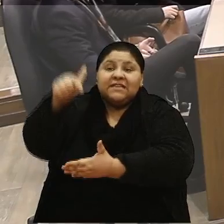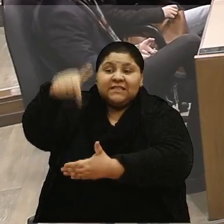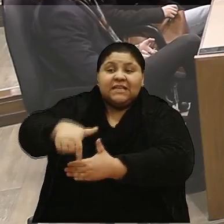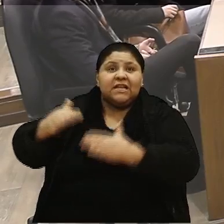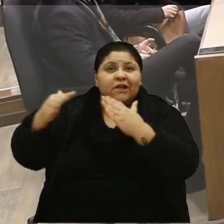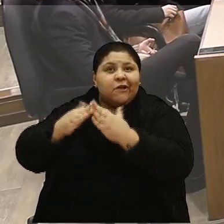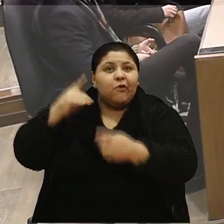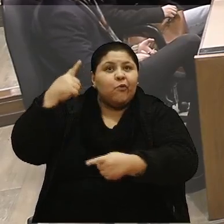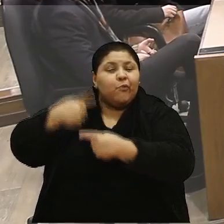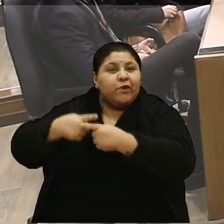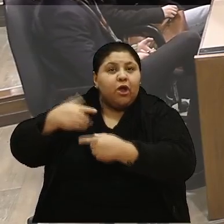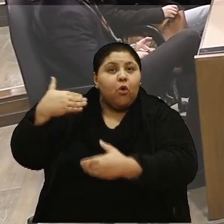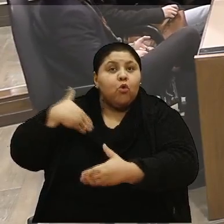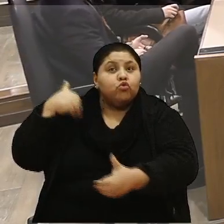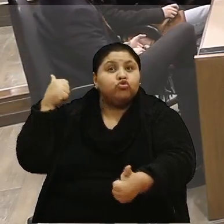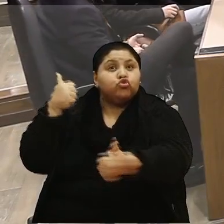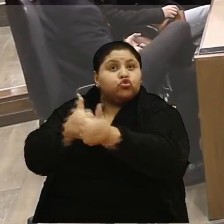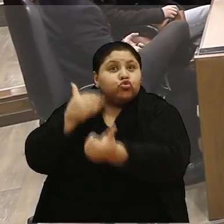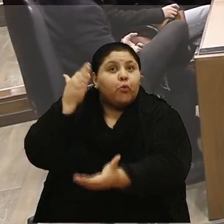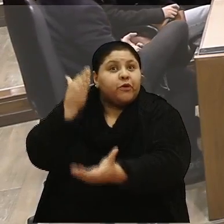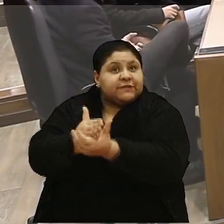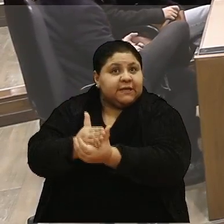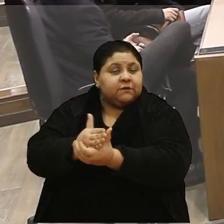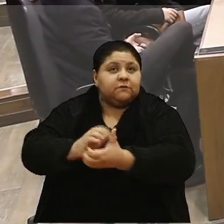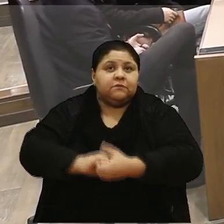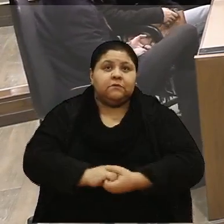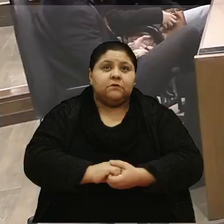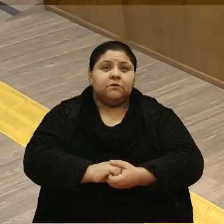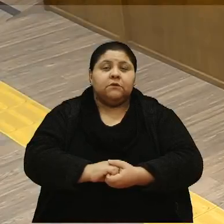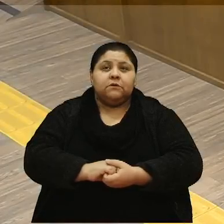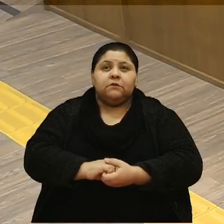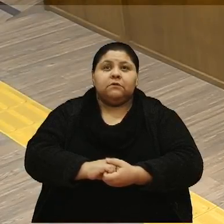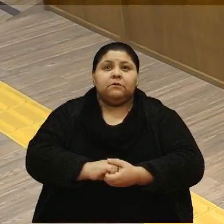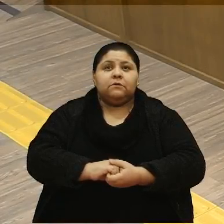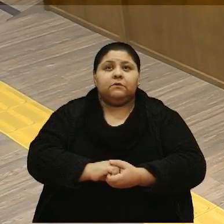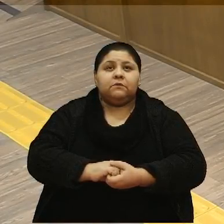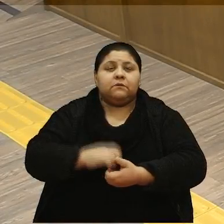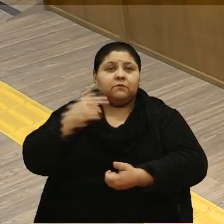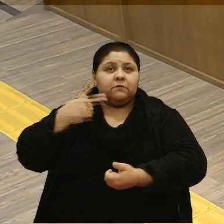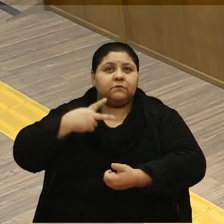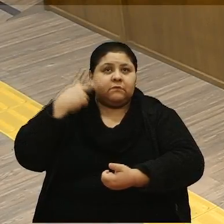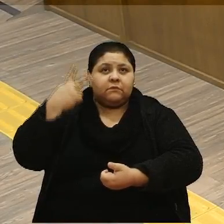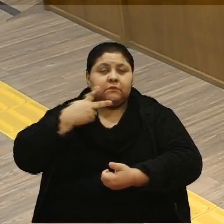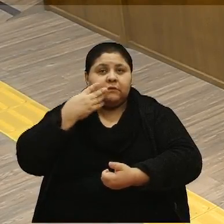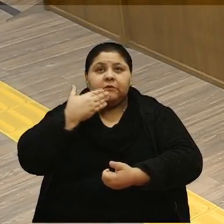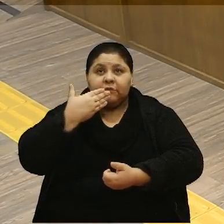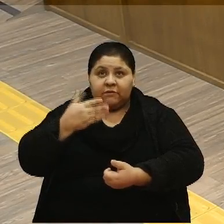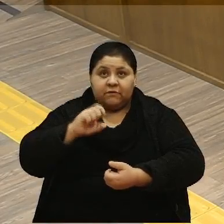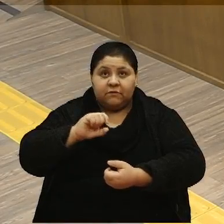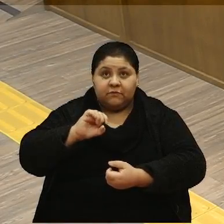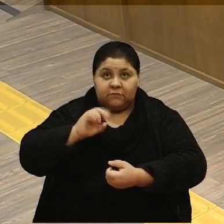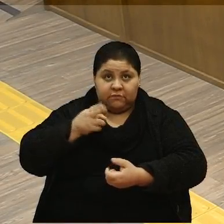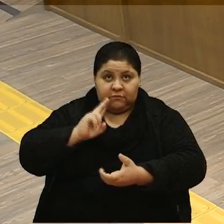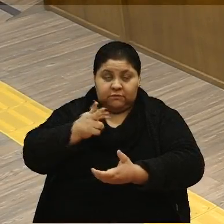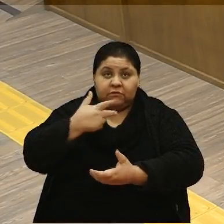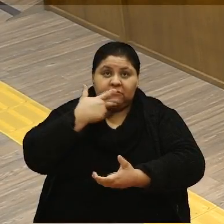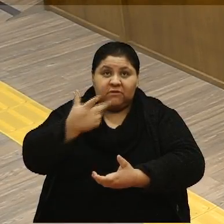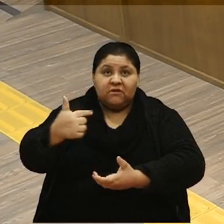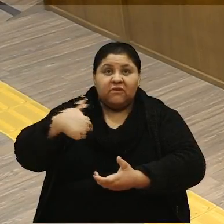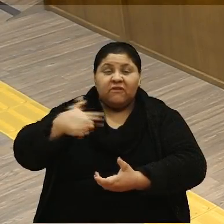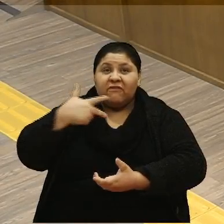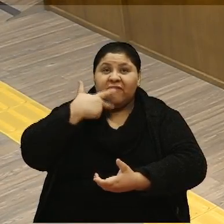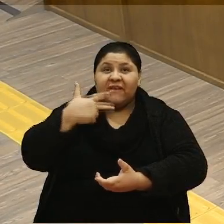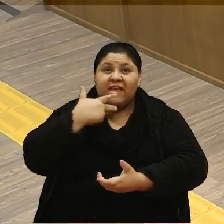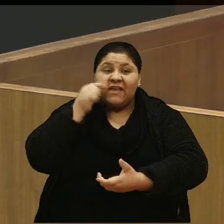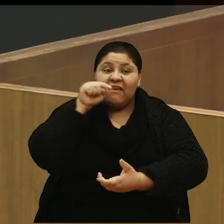porque eu entrarei junto com ela contra essa pessoa na justiça. Vereador Caleb, pois não. Vereadora Andressa, questão de ordem, a senhora segue com a palavra. Eu falei que uma